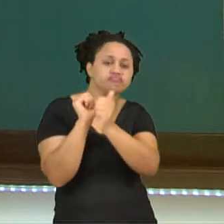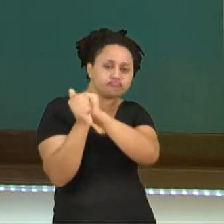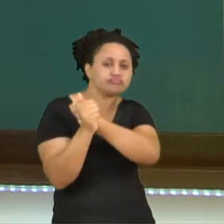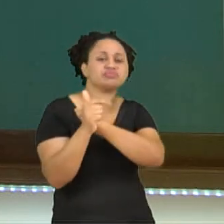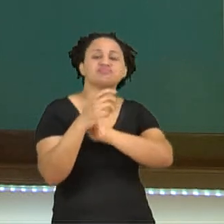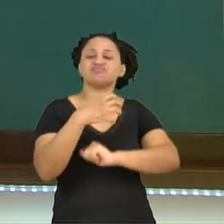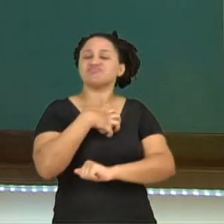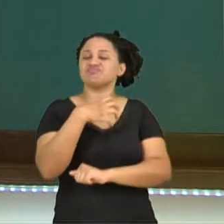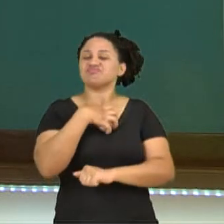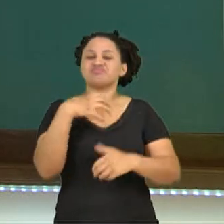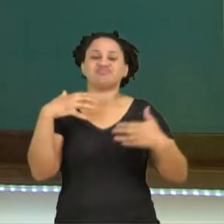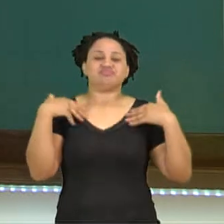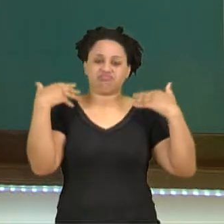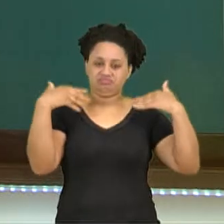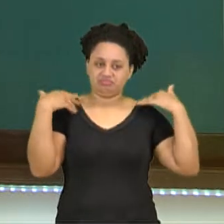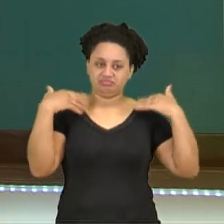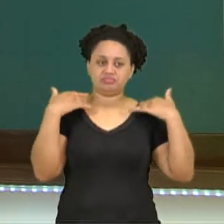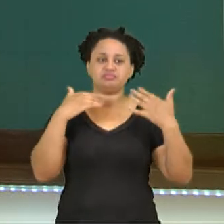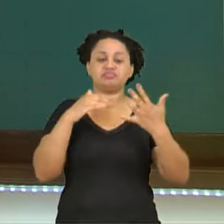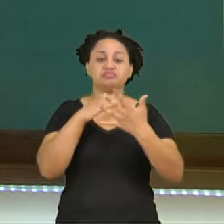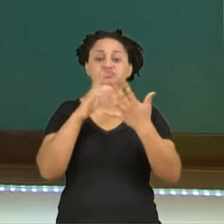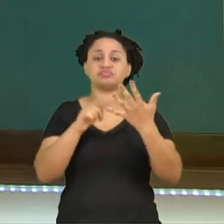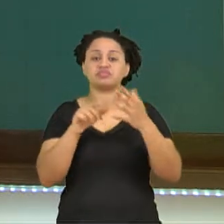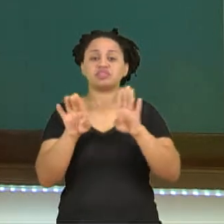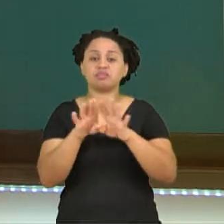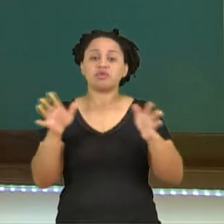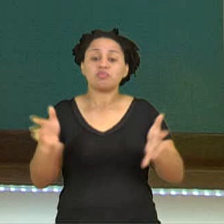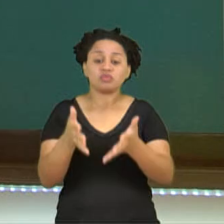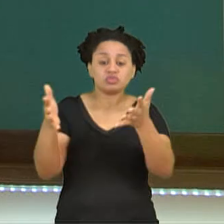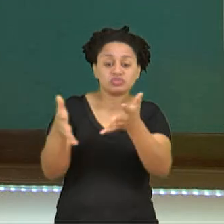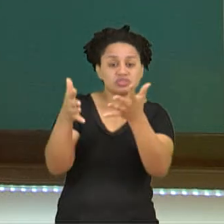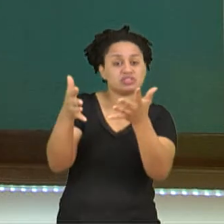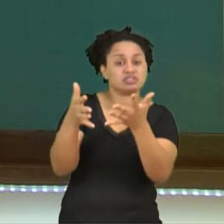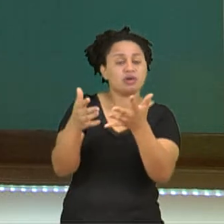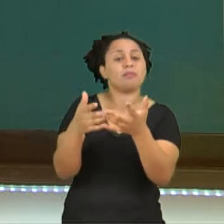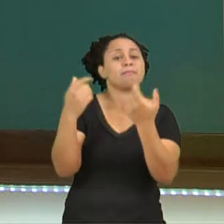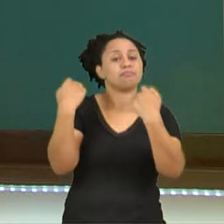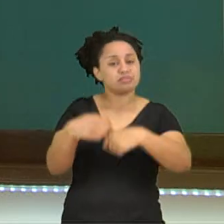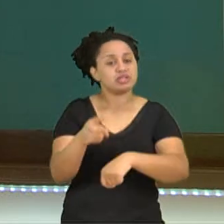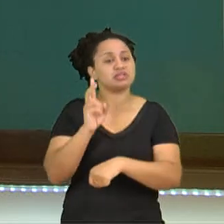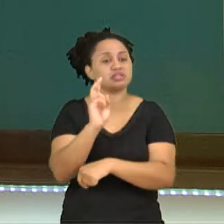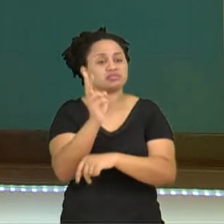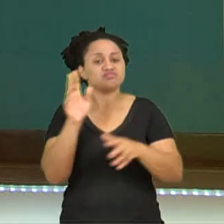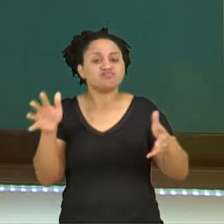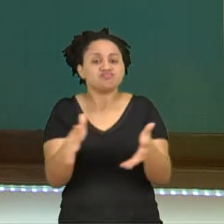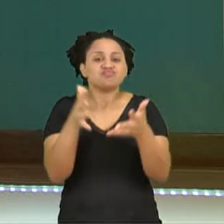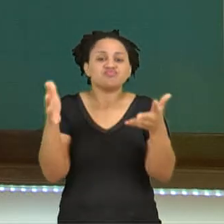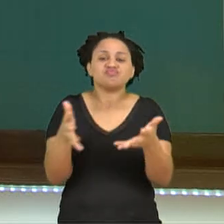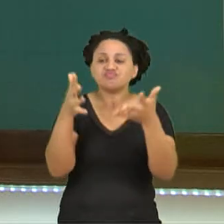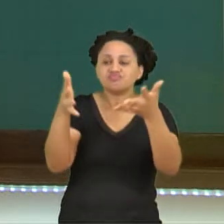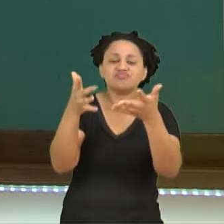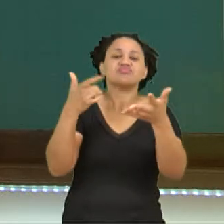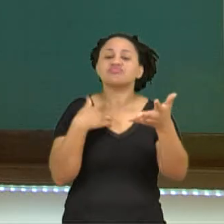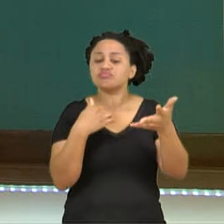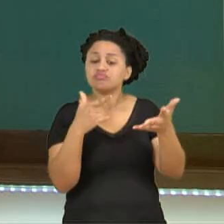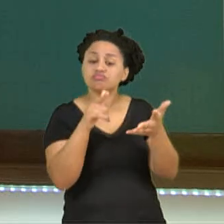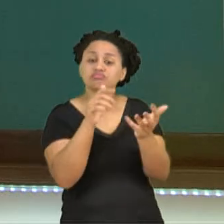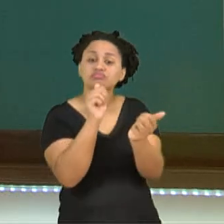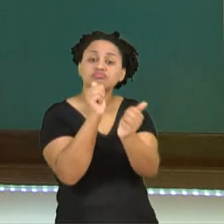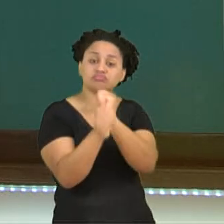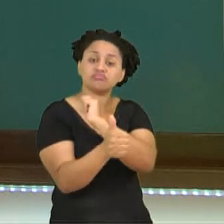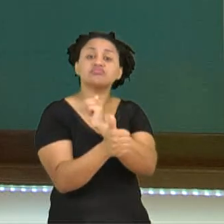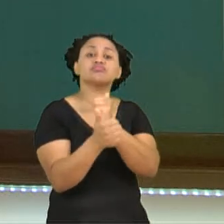alegria. A motivação, sempre temos que estar motivados para realizar o esporte,